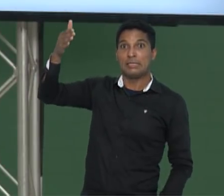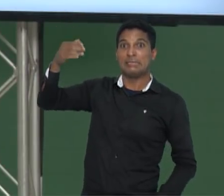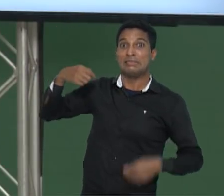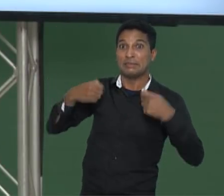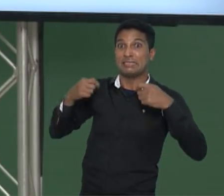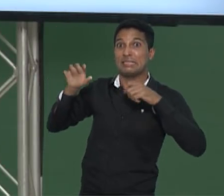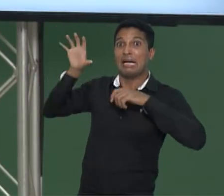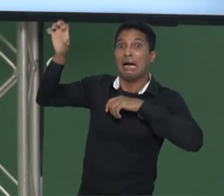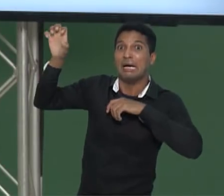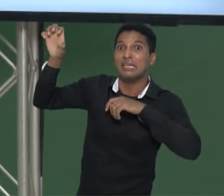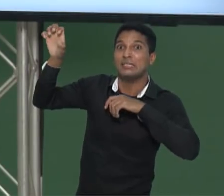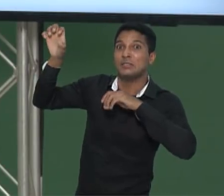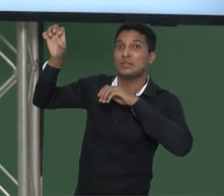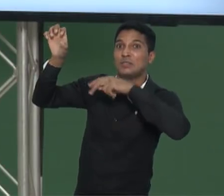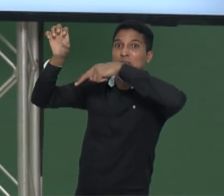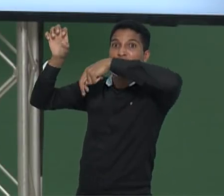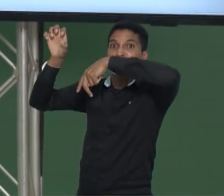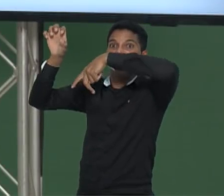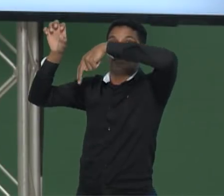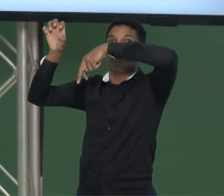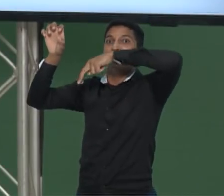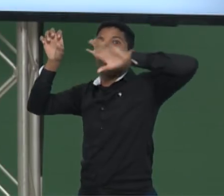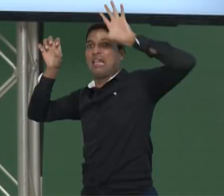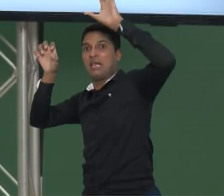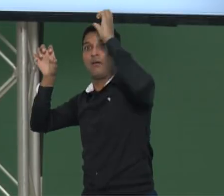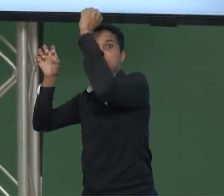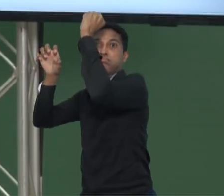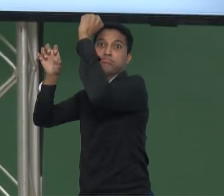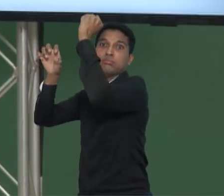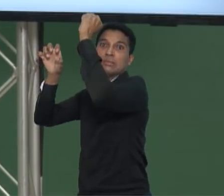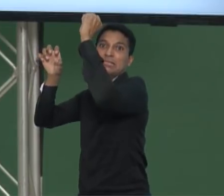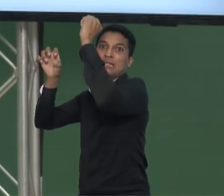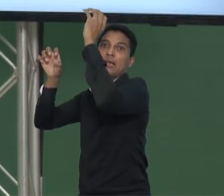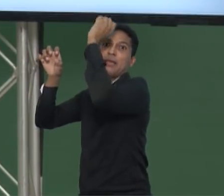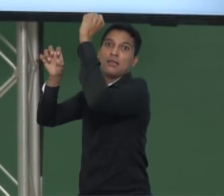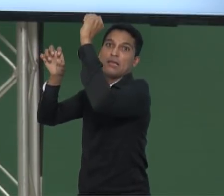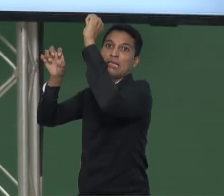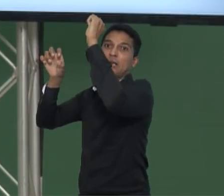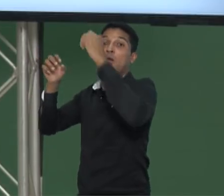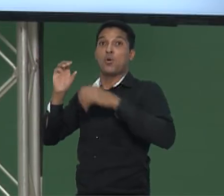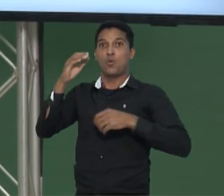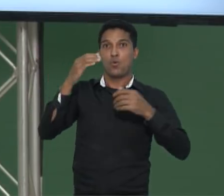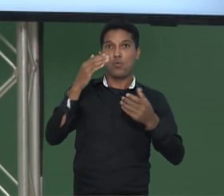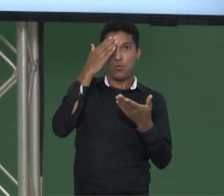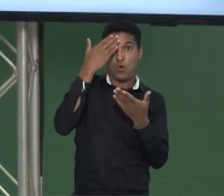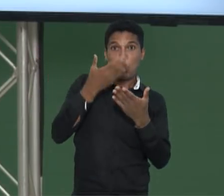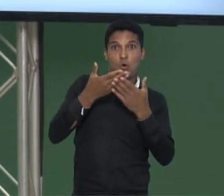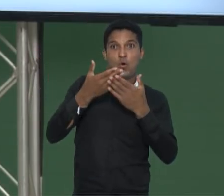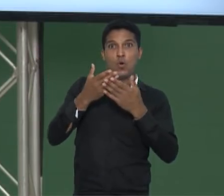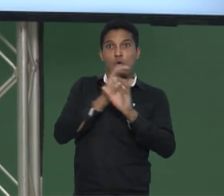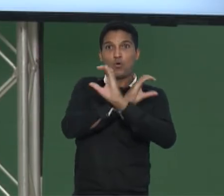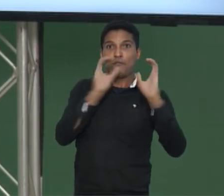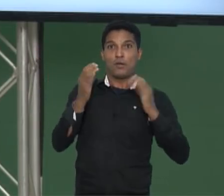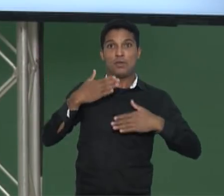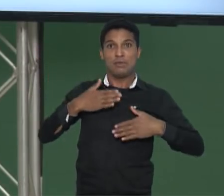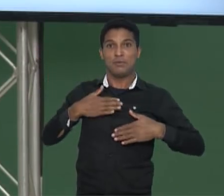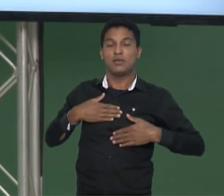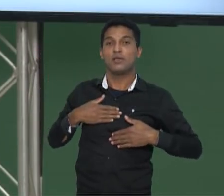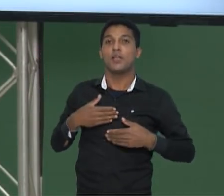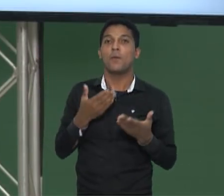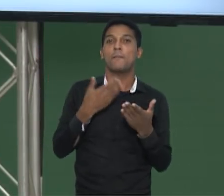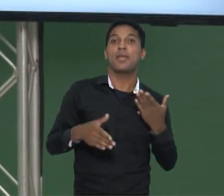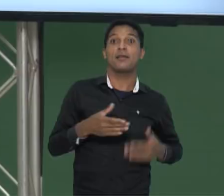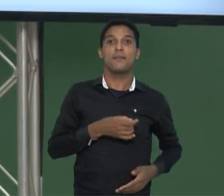segurar, subir pelas agarras, né? Confiar em mim, eu acabo perdendo os